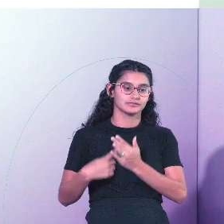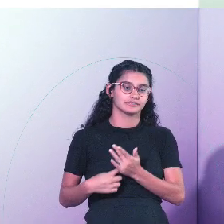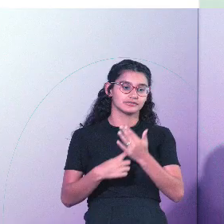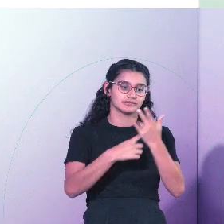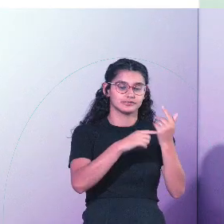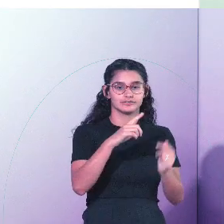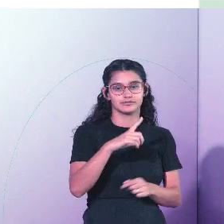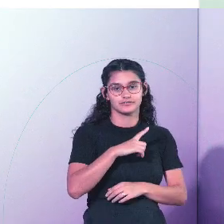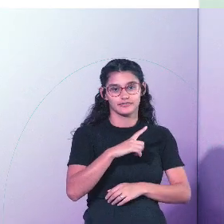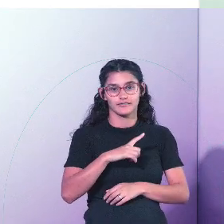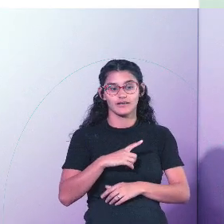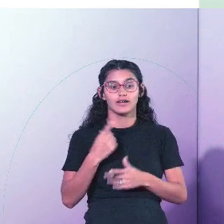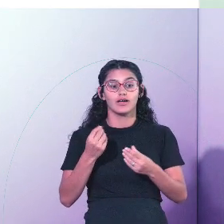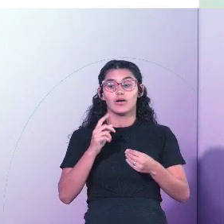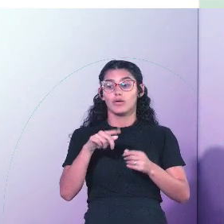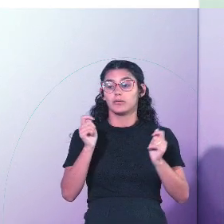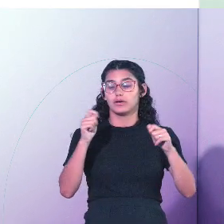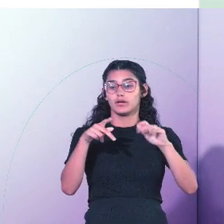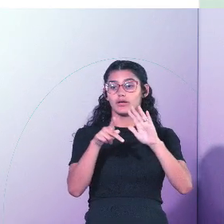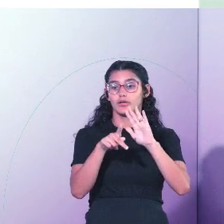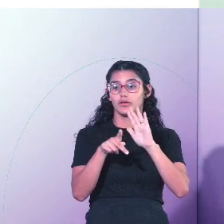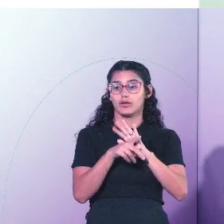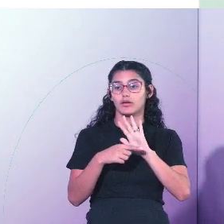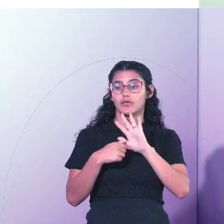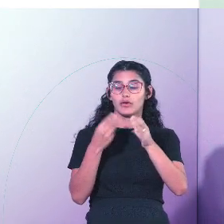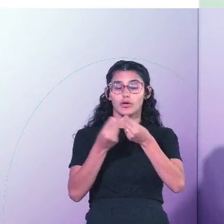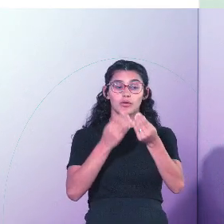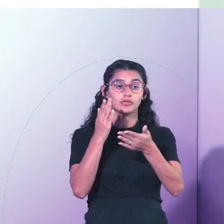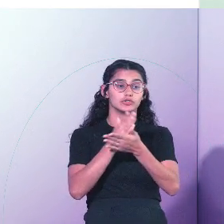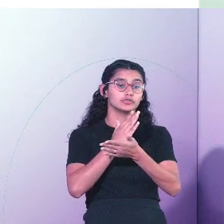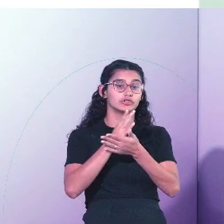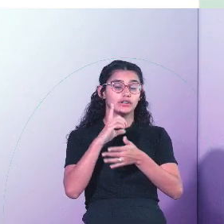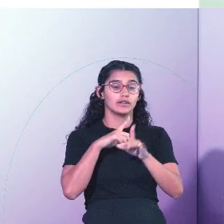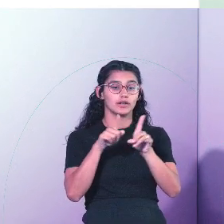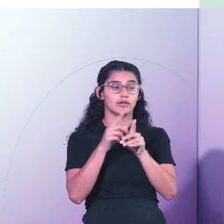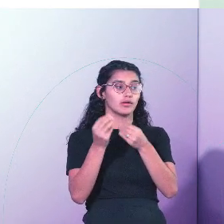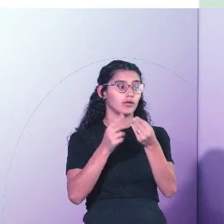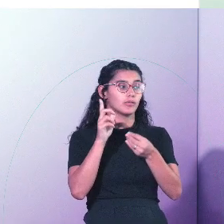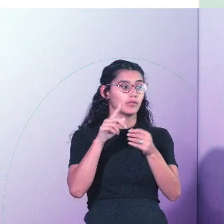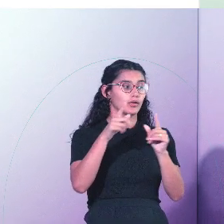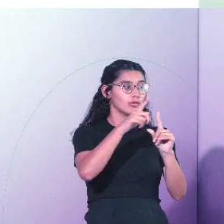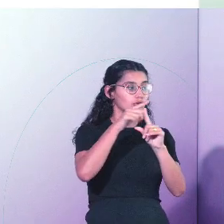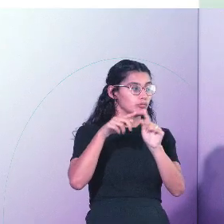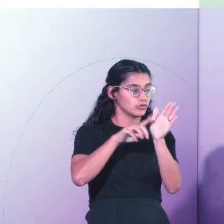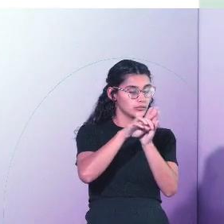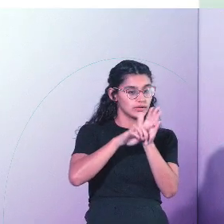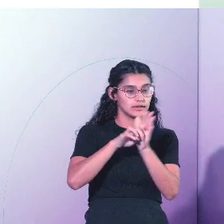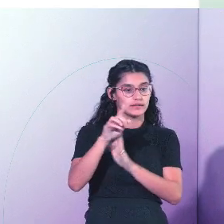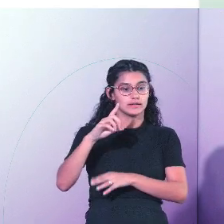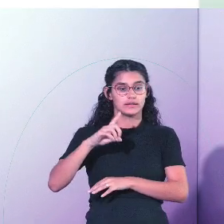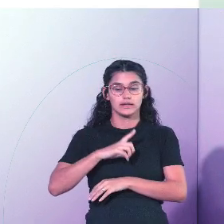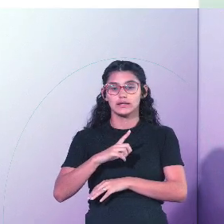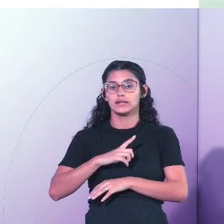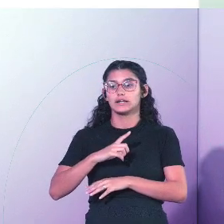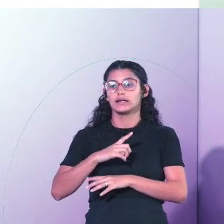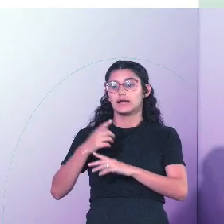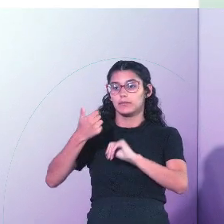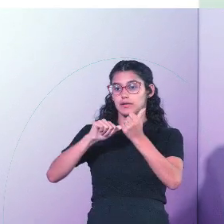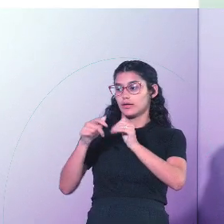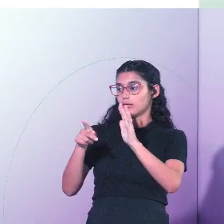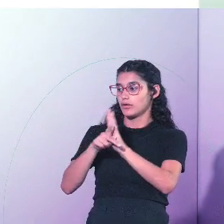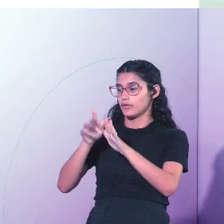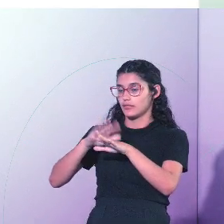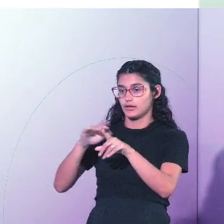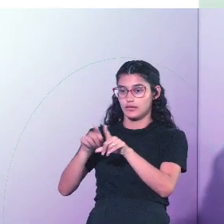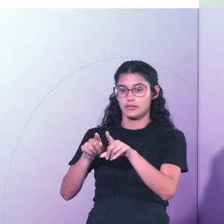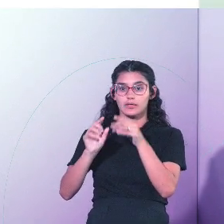tecnologias. Qual é a qualidade das evidências, como é que elas foram medidas, qual é o tipo de pesquisa, qual é o tipo de análise que foi feito.